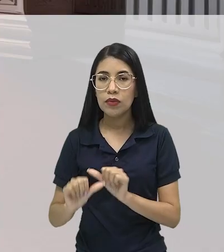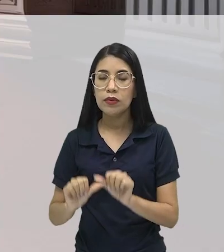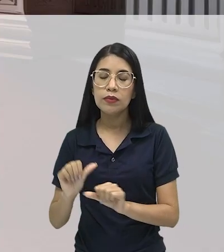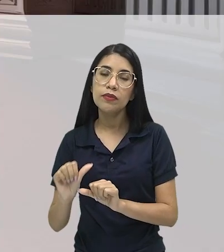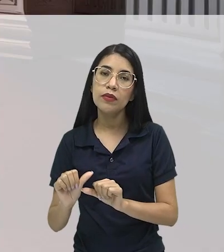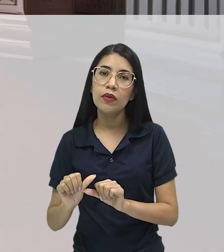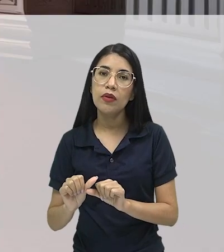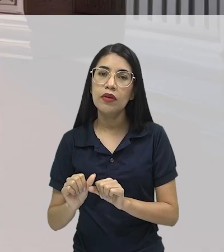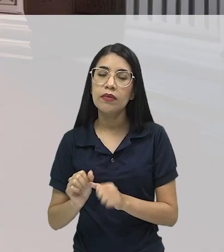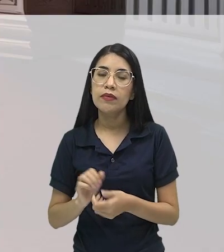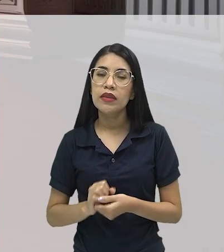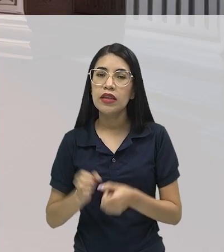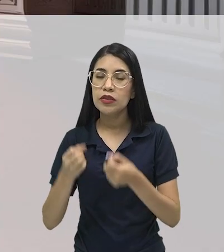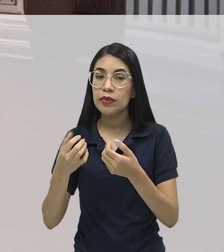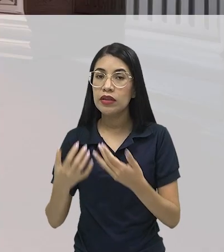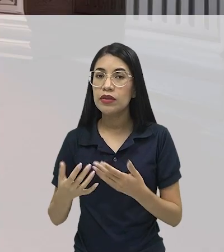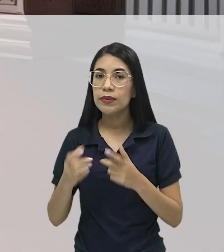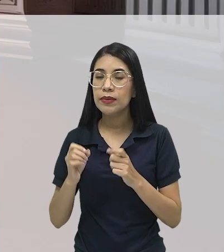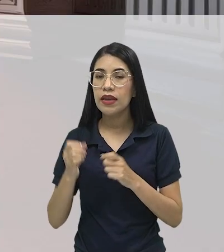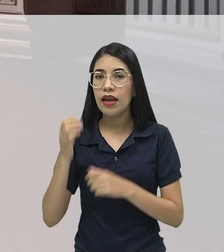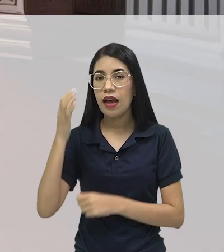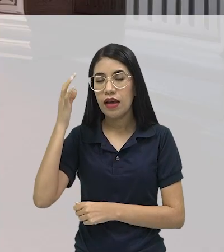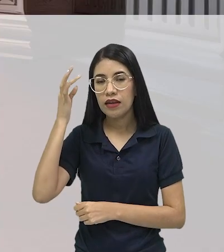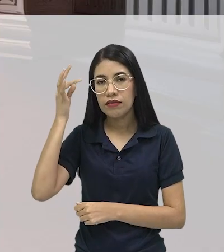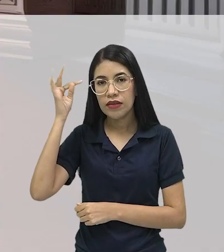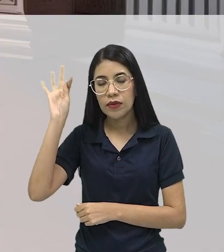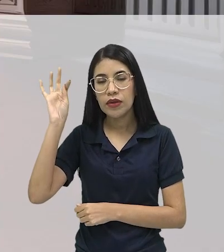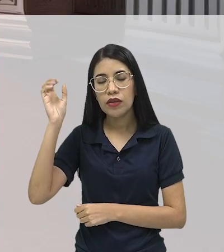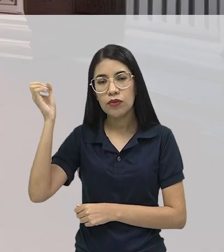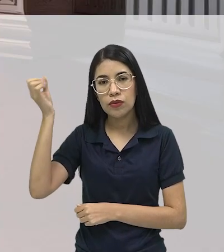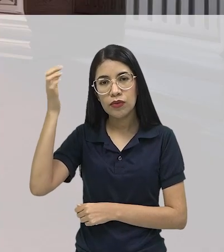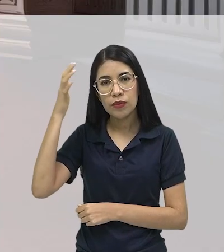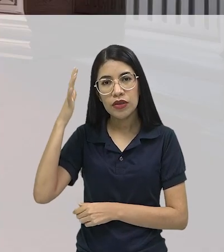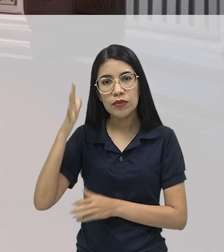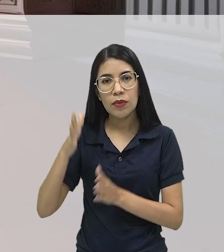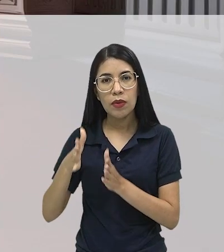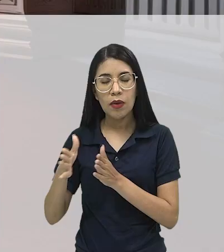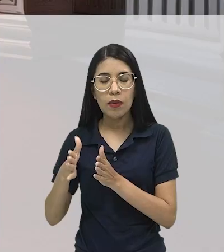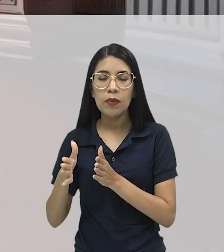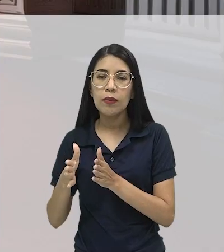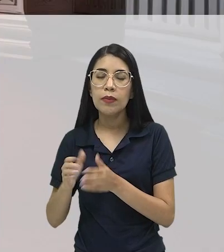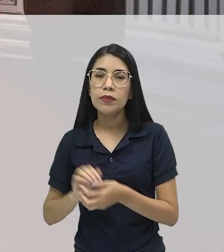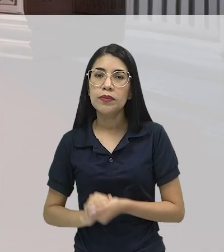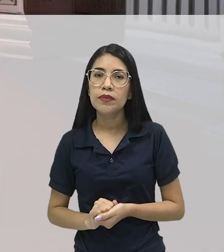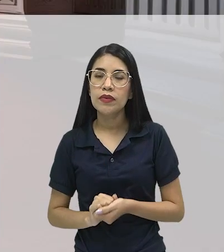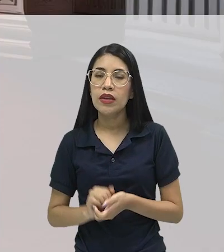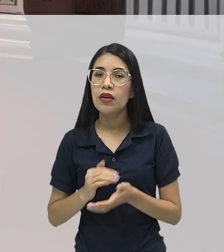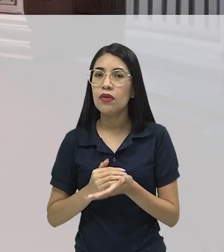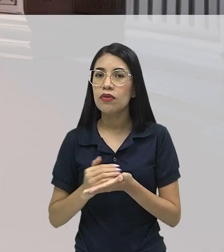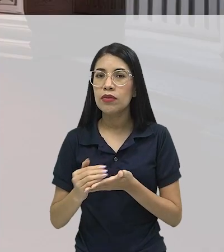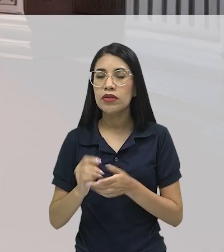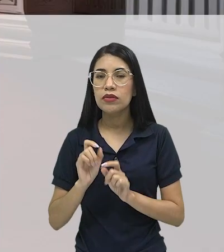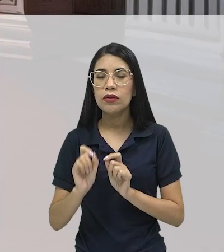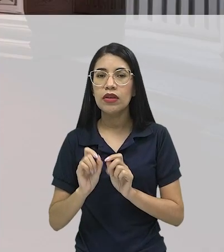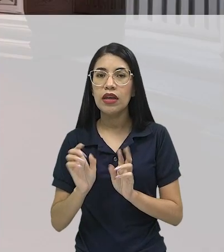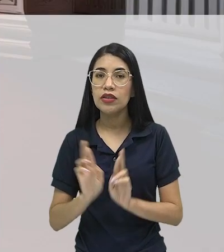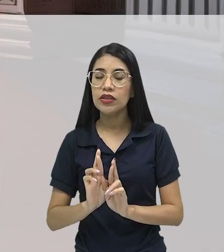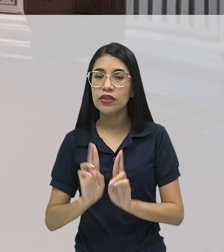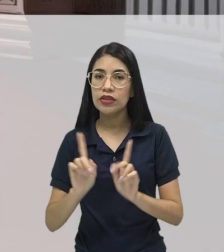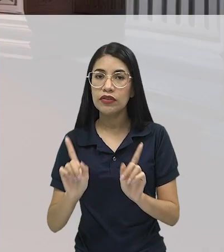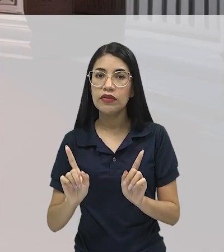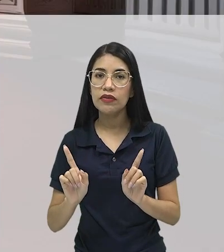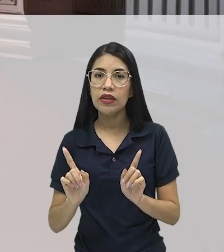nós estamos falando do iluminismo, então as teorias que vão surgir nesse momento vão começar a se